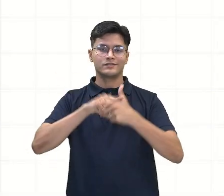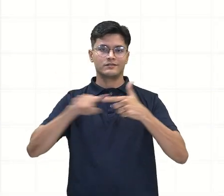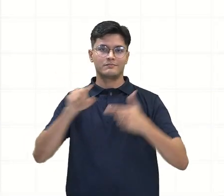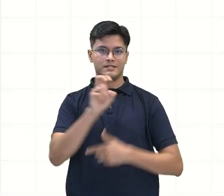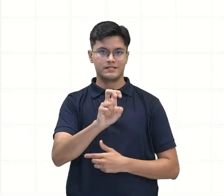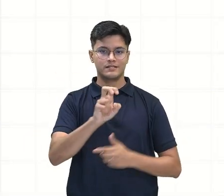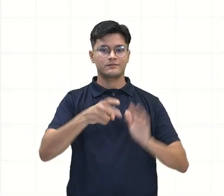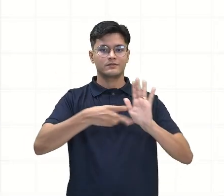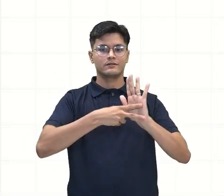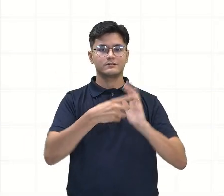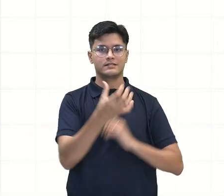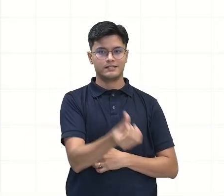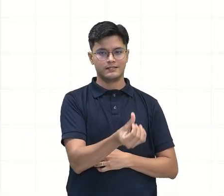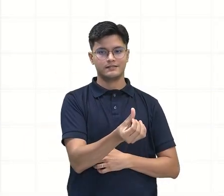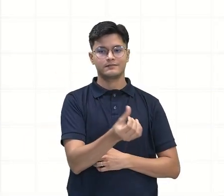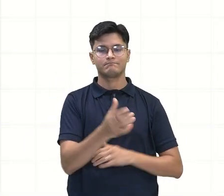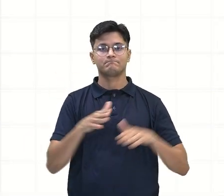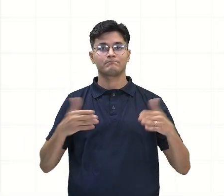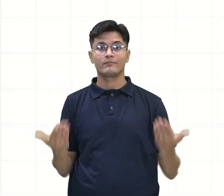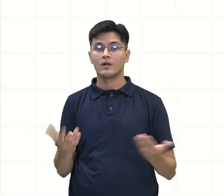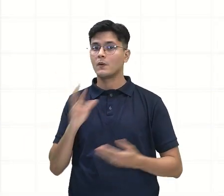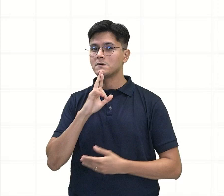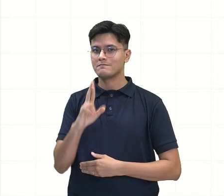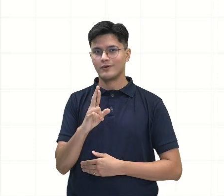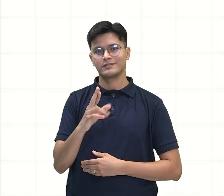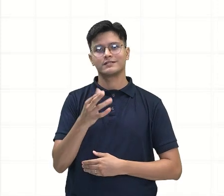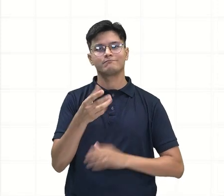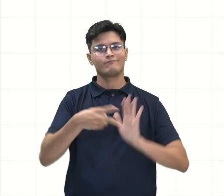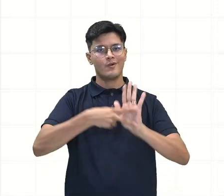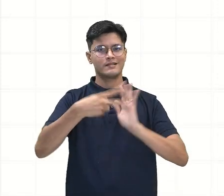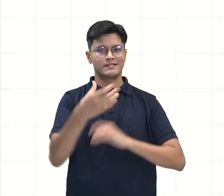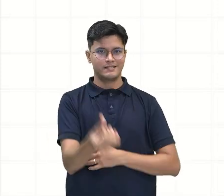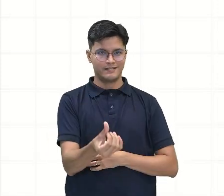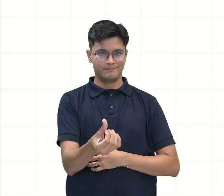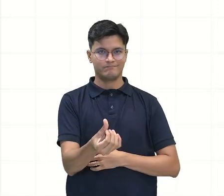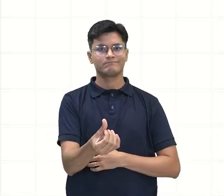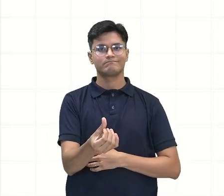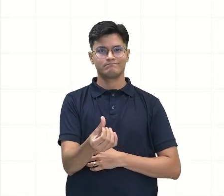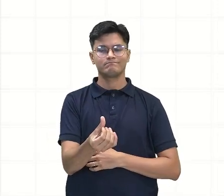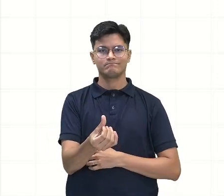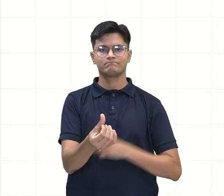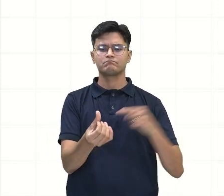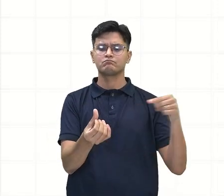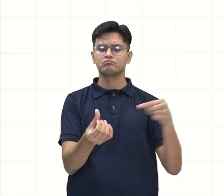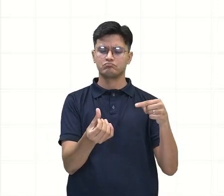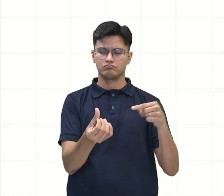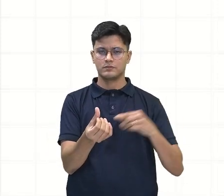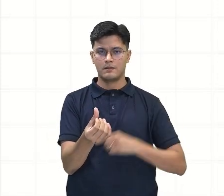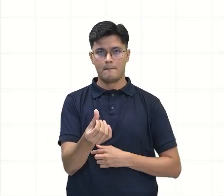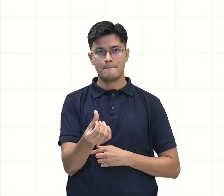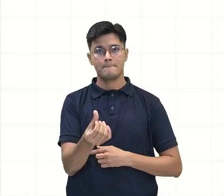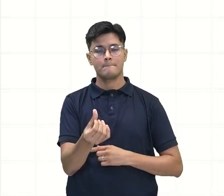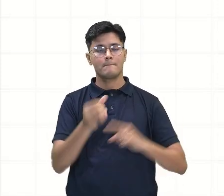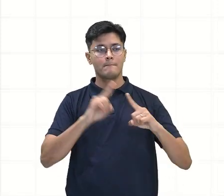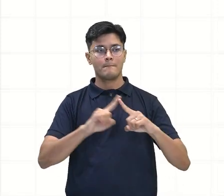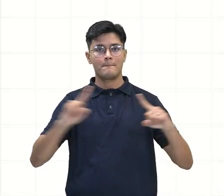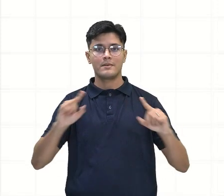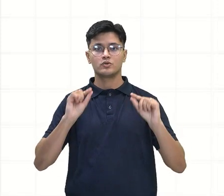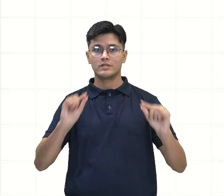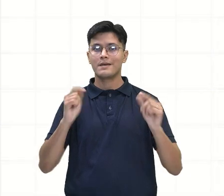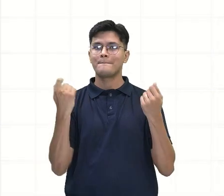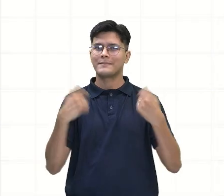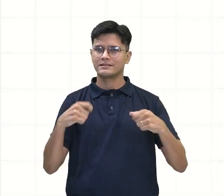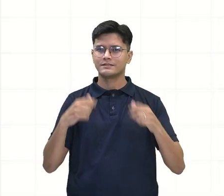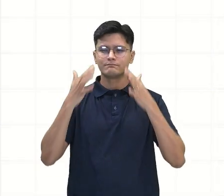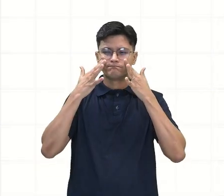Correto? Então, aqui a resposta é 6. Certo, professor? A resposta é 6. Só que aí eu tenho que olhar para os